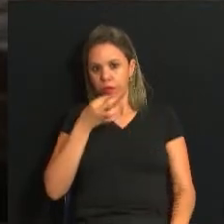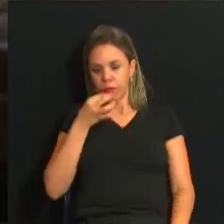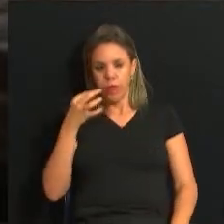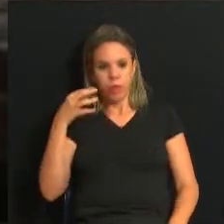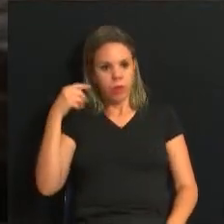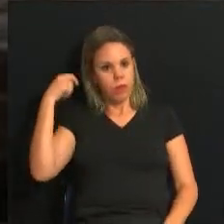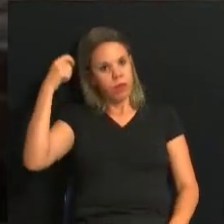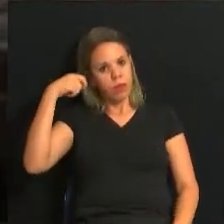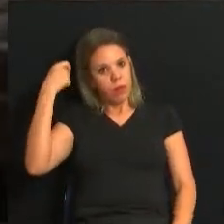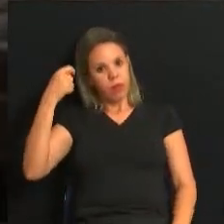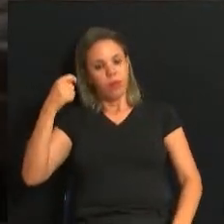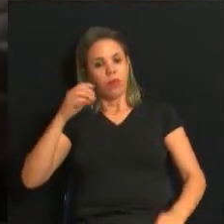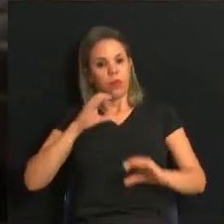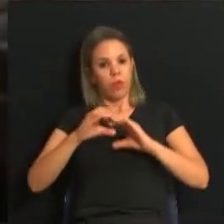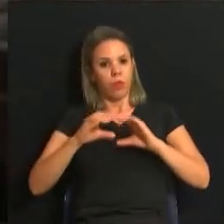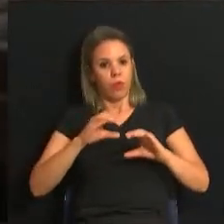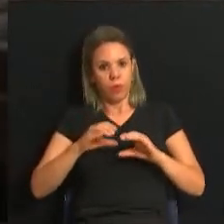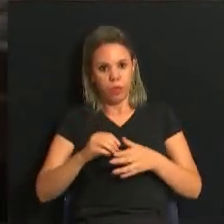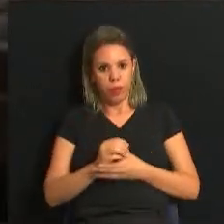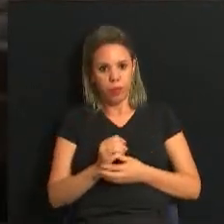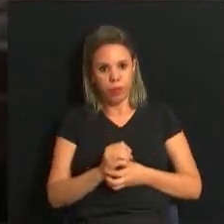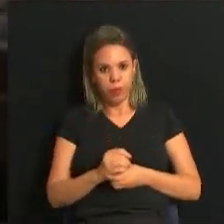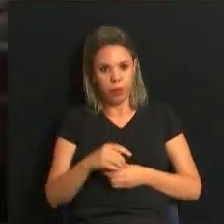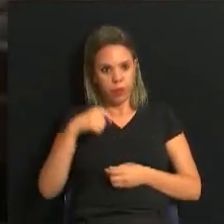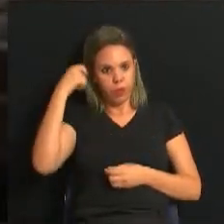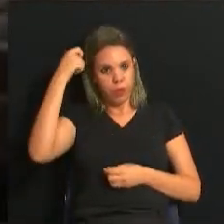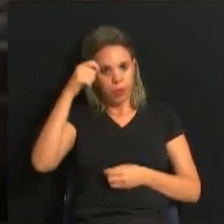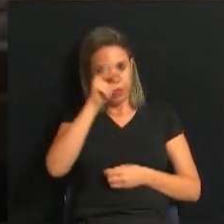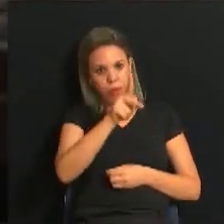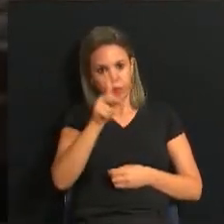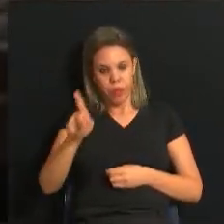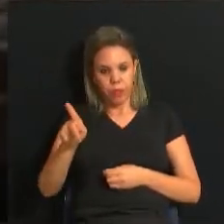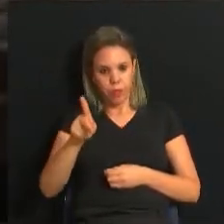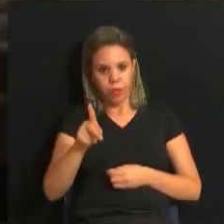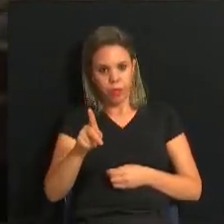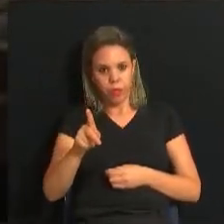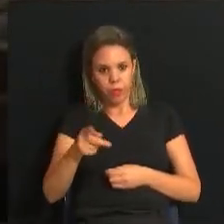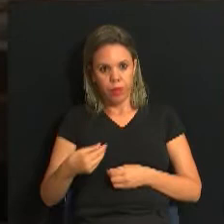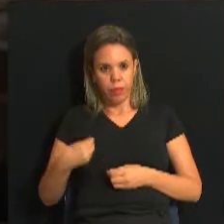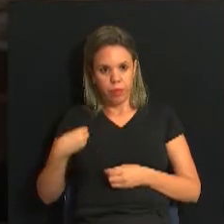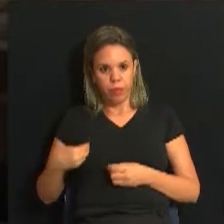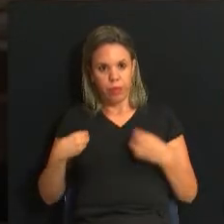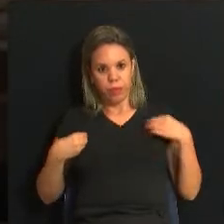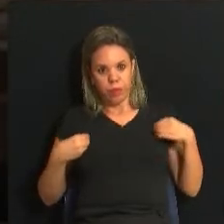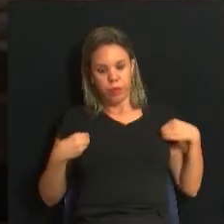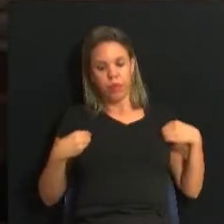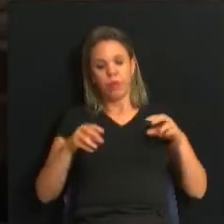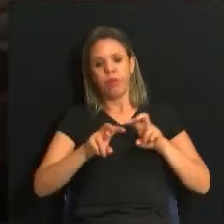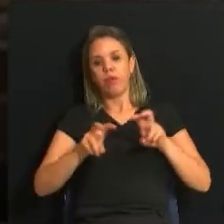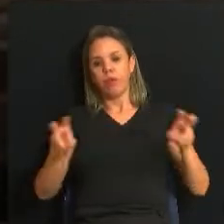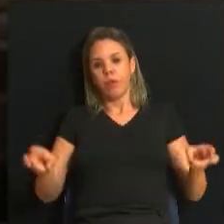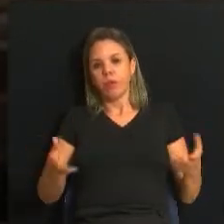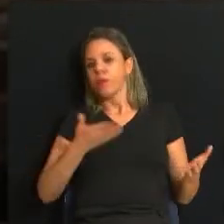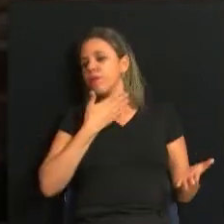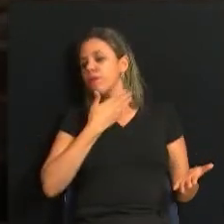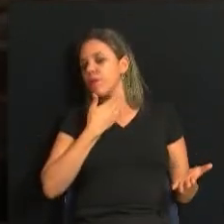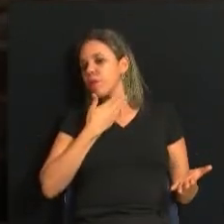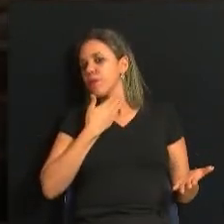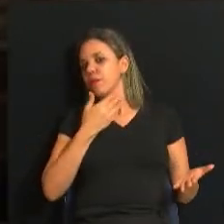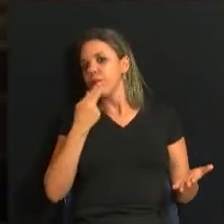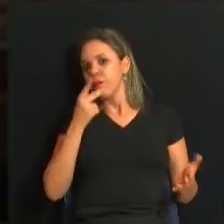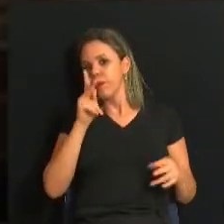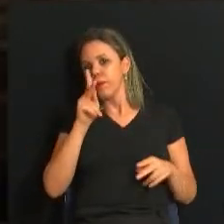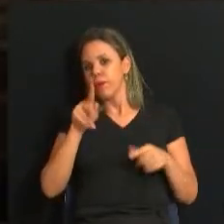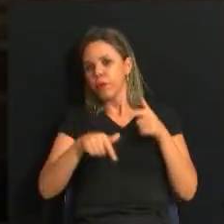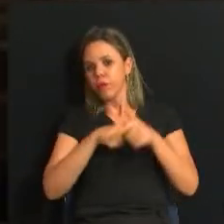de comunicações. Então, os artistas, professores, estarão em mesas para poder falar um pouquinho mais dos seus